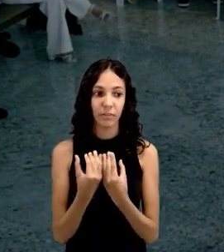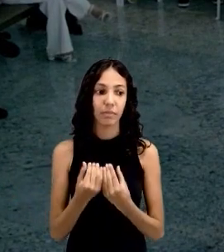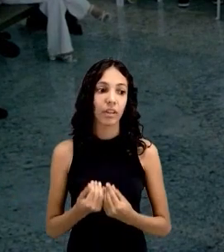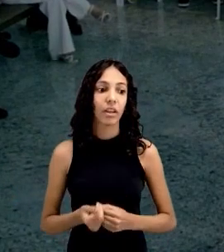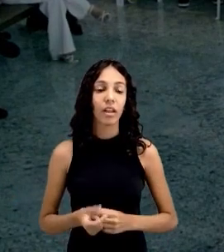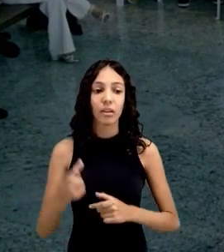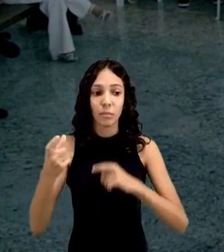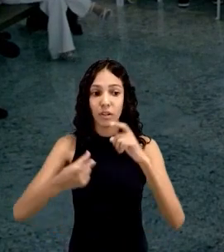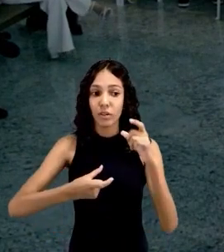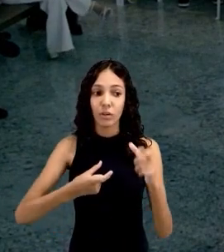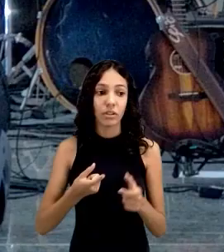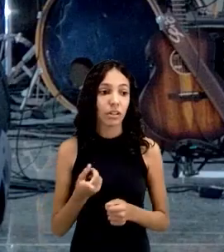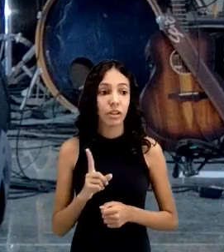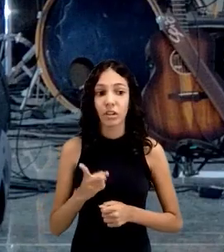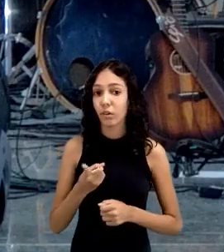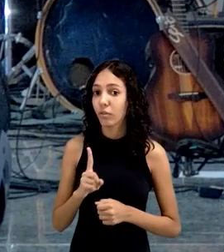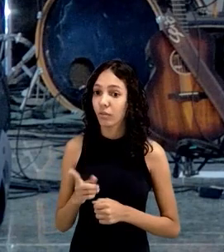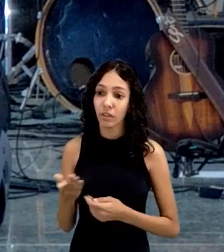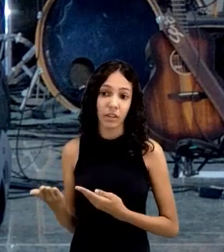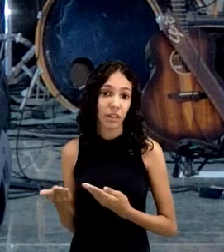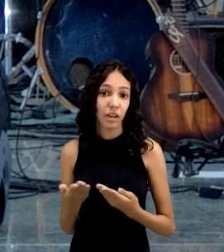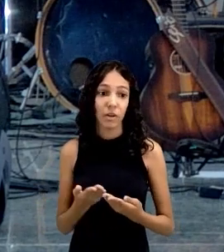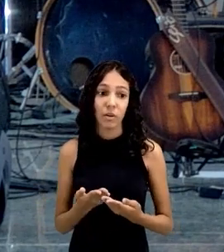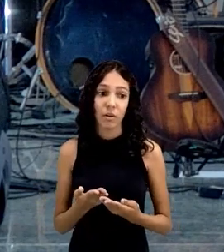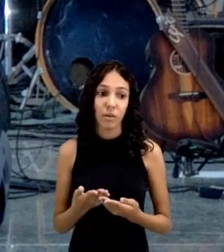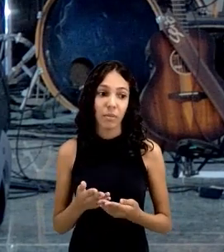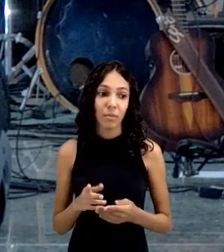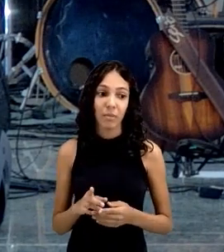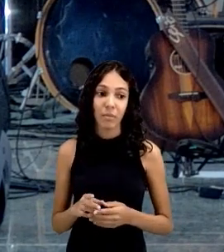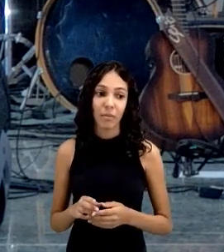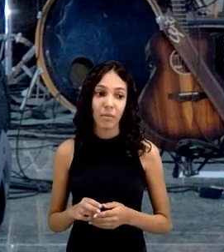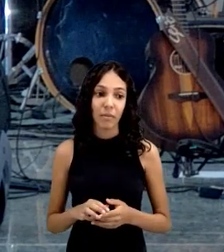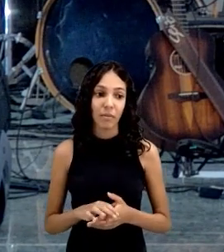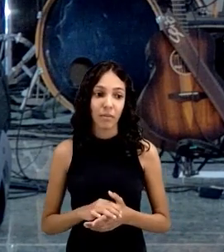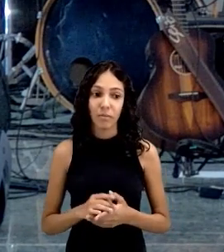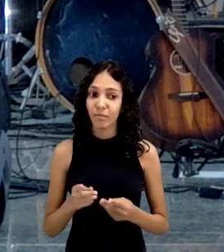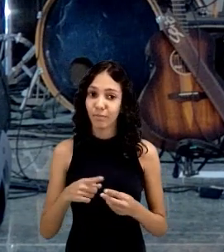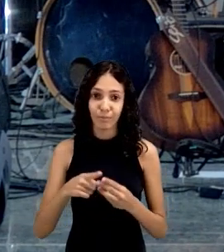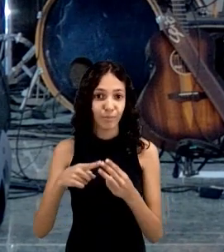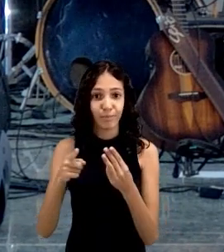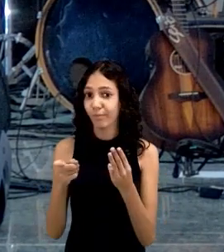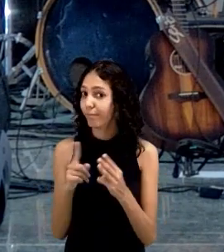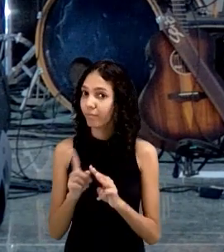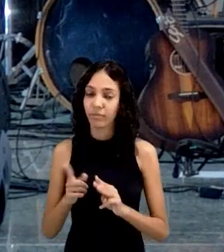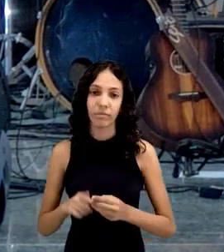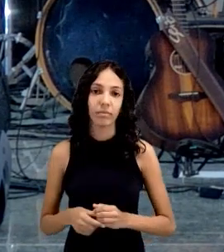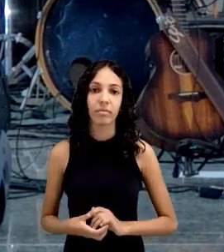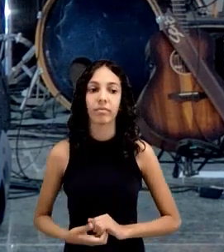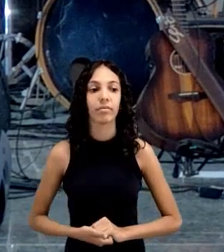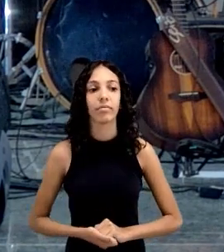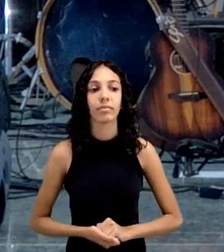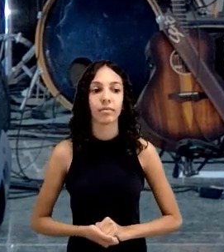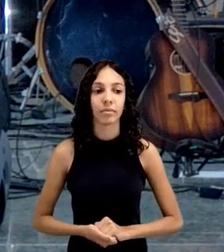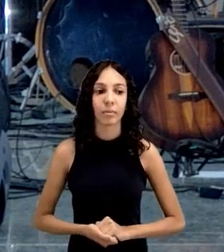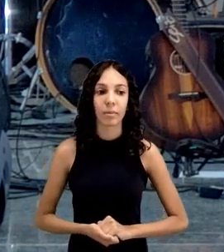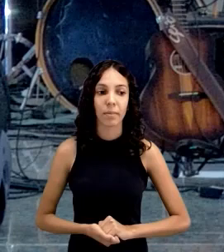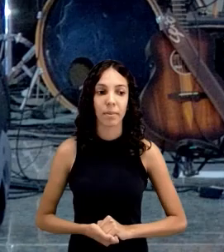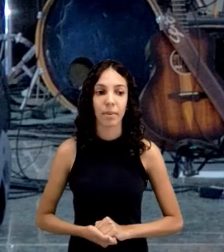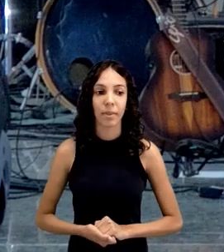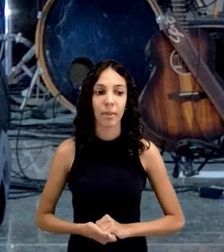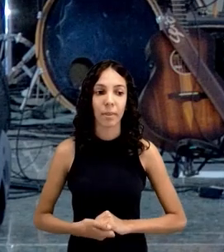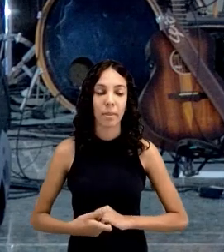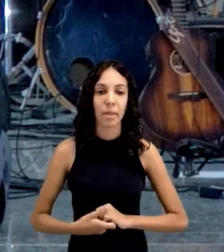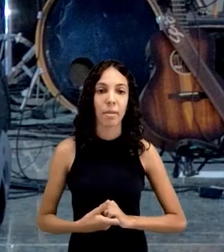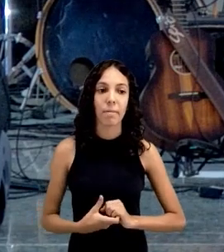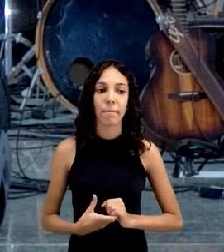Tem gente que não veio para nenhum. Certo. Então, a gente está numa jornada muito importante para a nossa vida cristã, não é